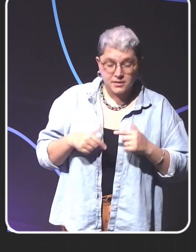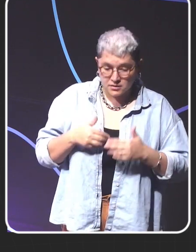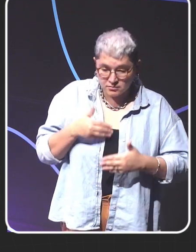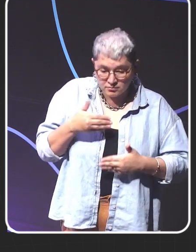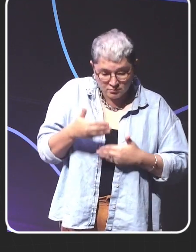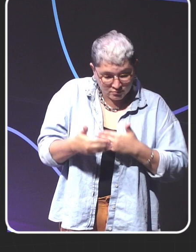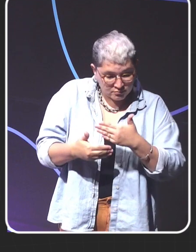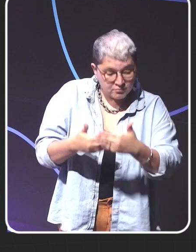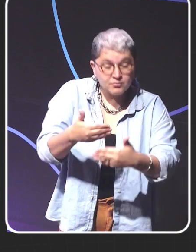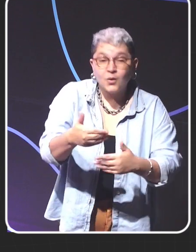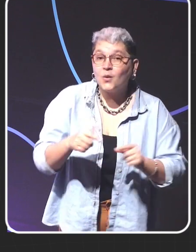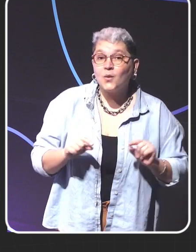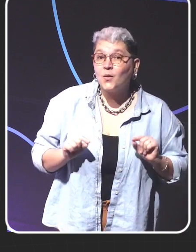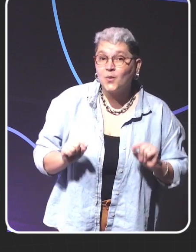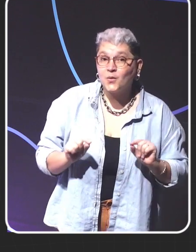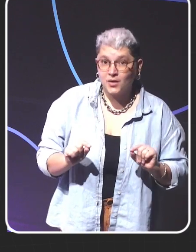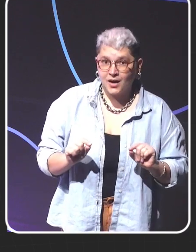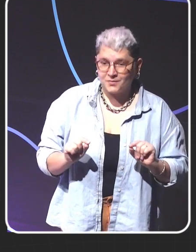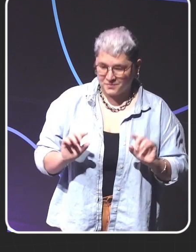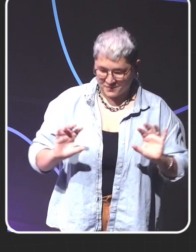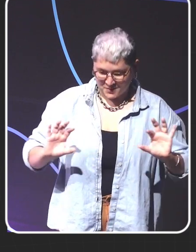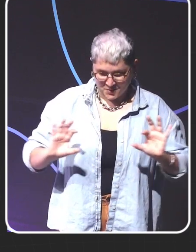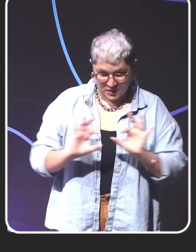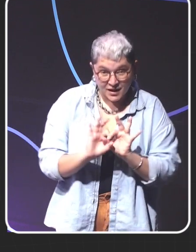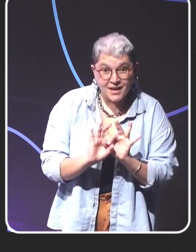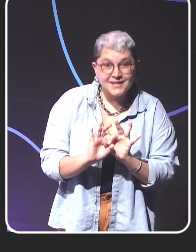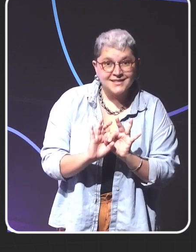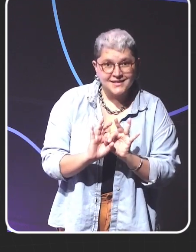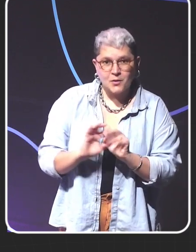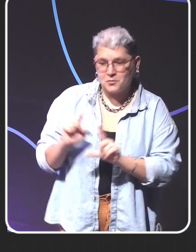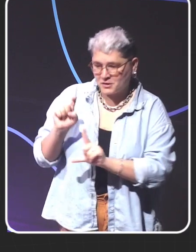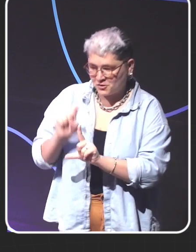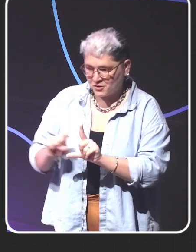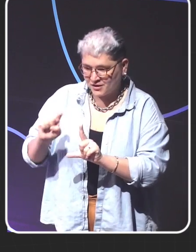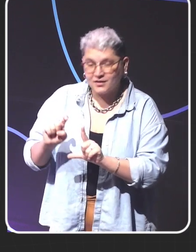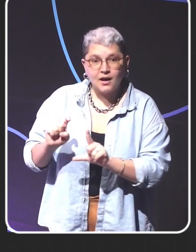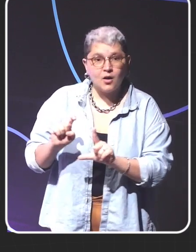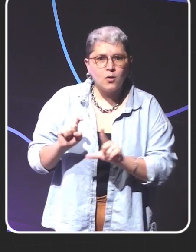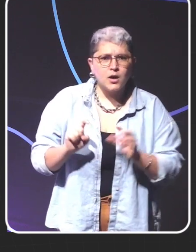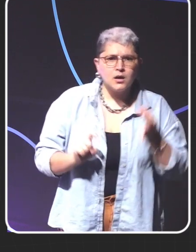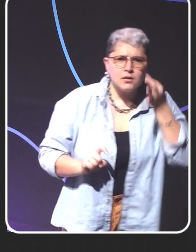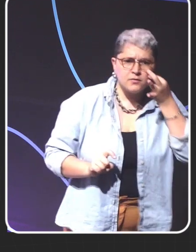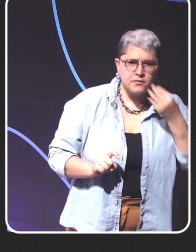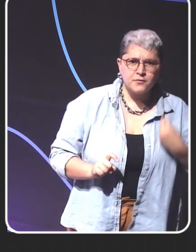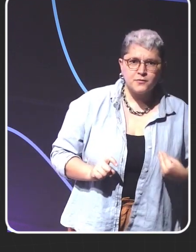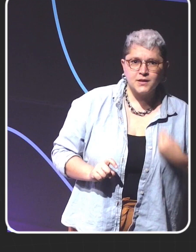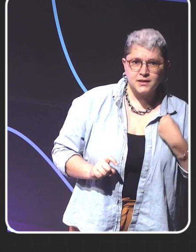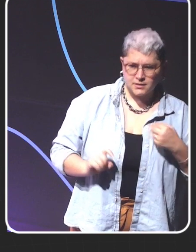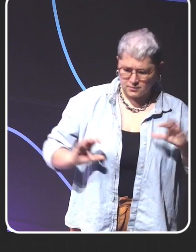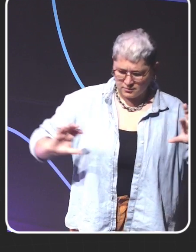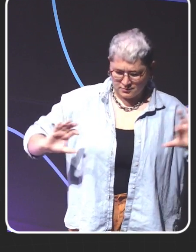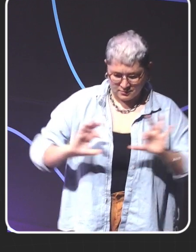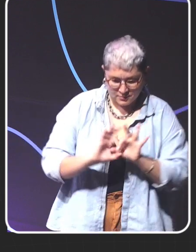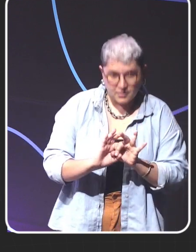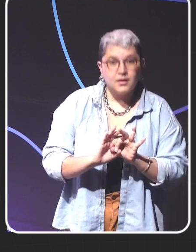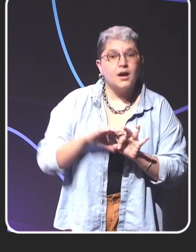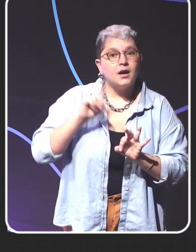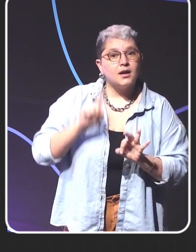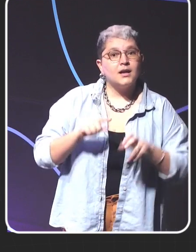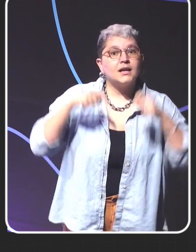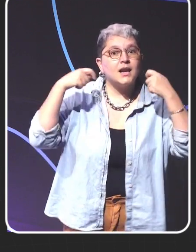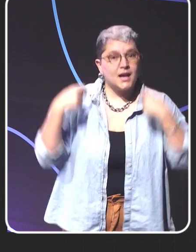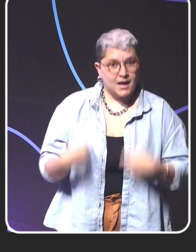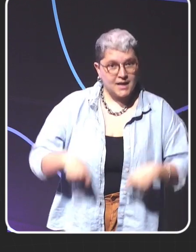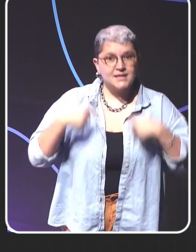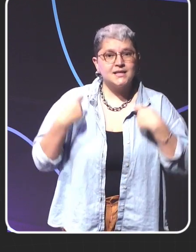conexão do físico e do digital, onde que existe uma maior integração e uma necessidade de integrar